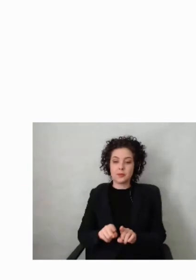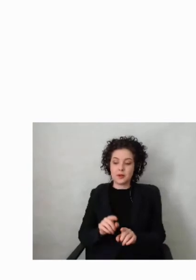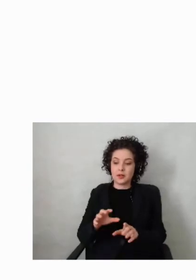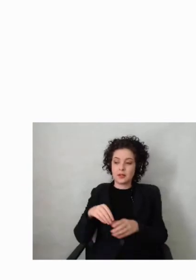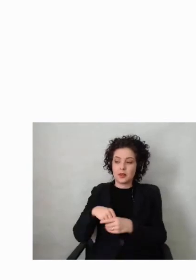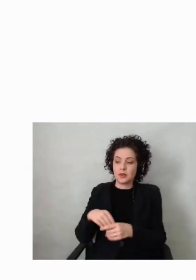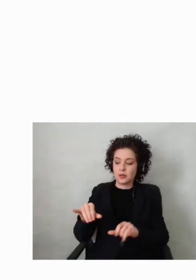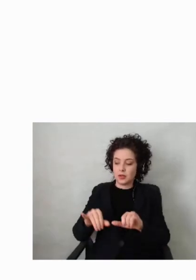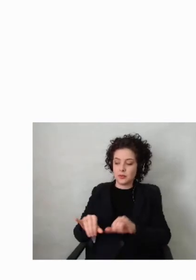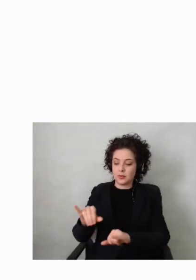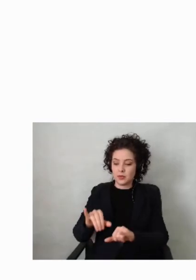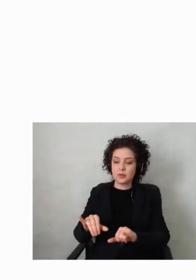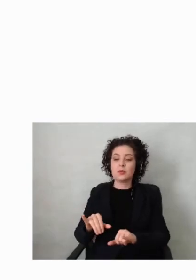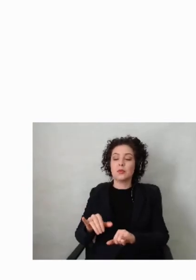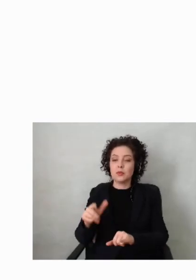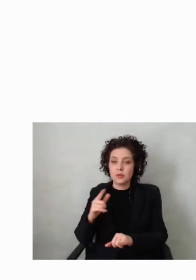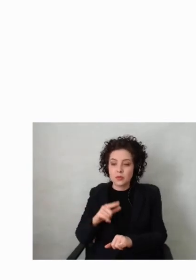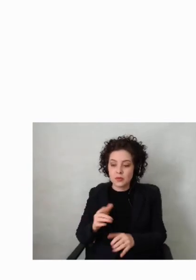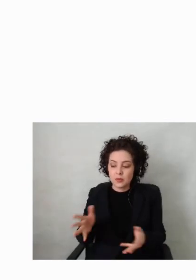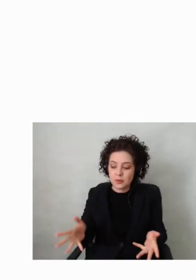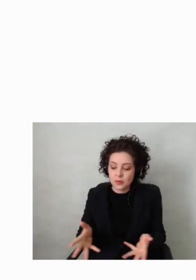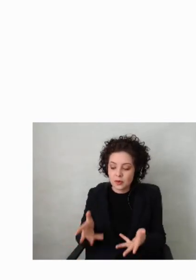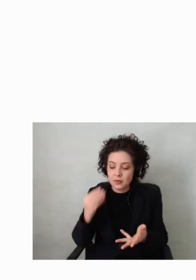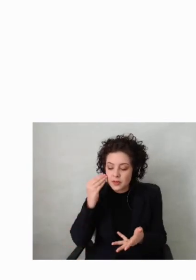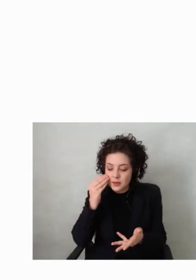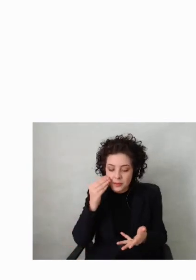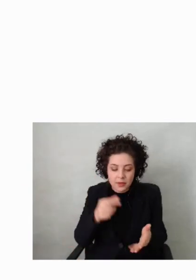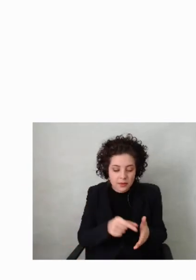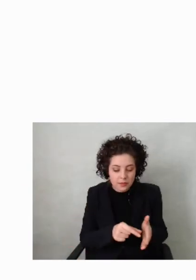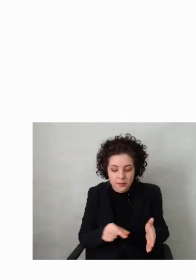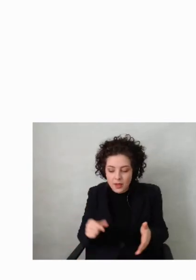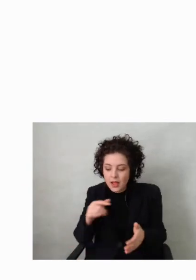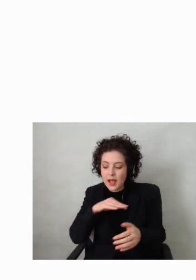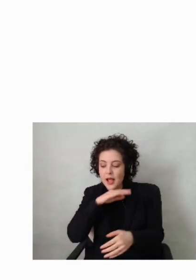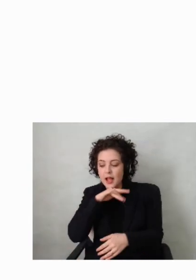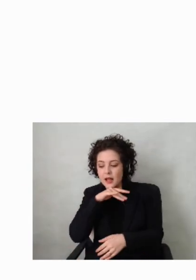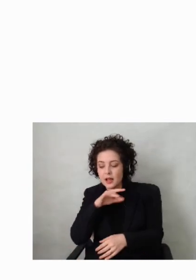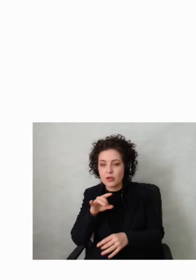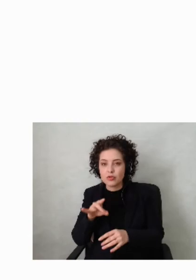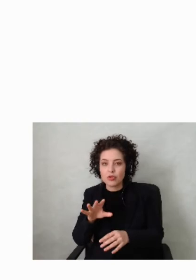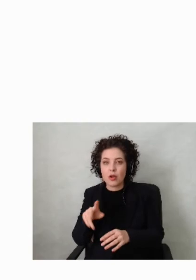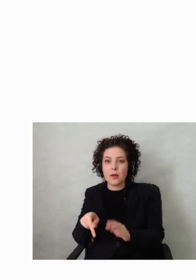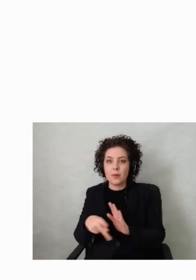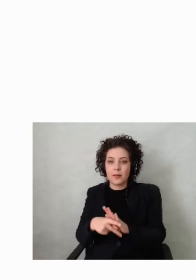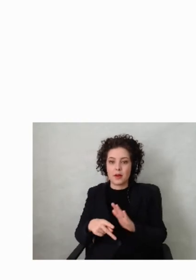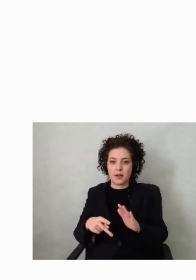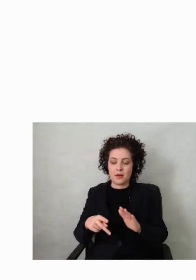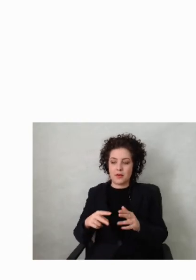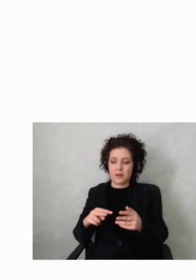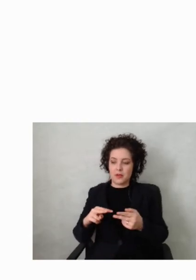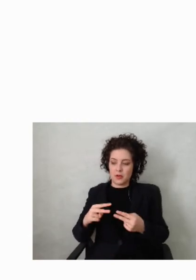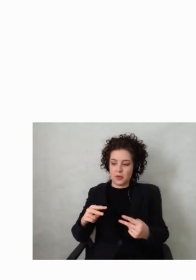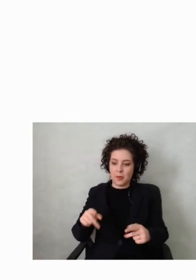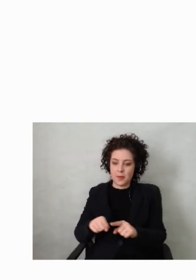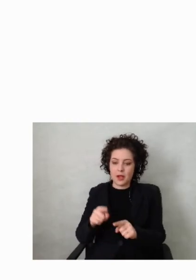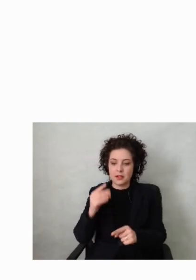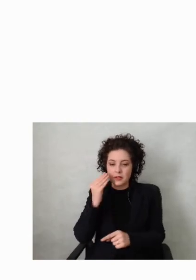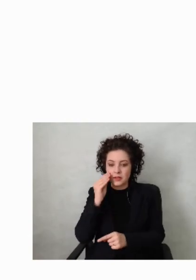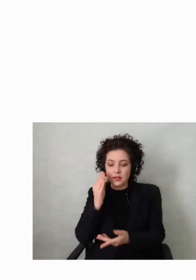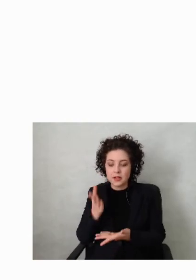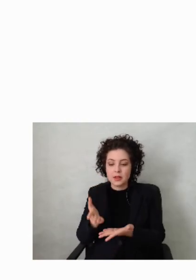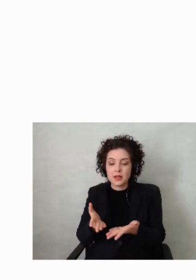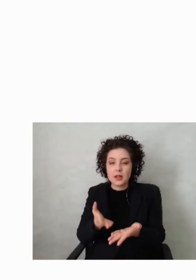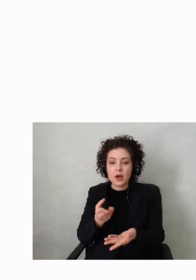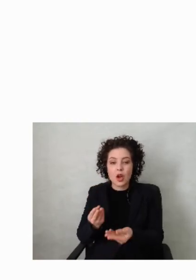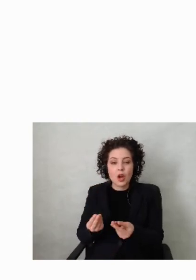biossegurança para que a gente possa promover experimentação animal, não só para fisiopatologia, mas para entender recursos terapêuticos.